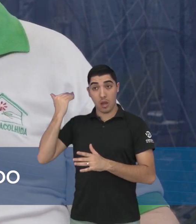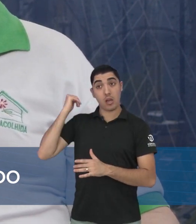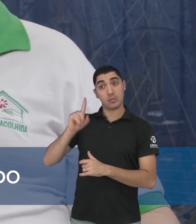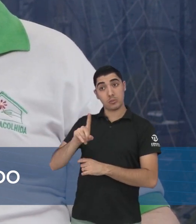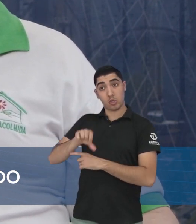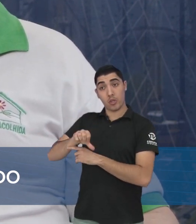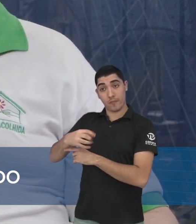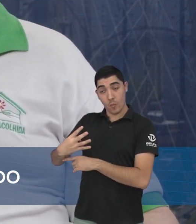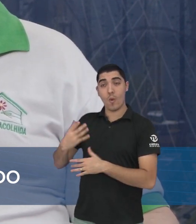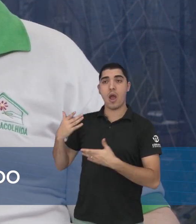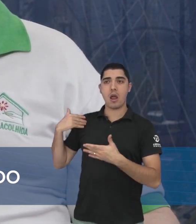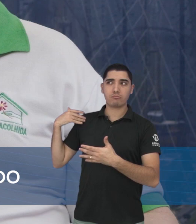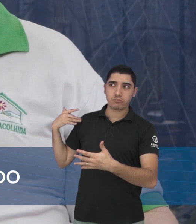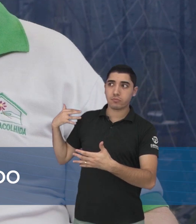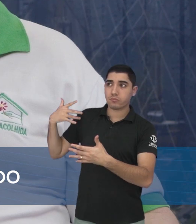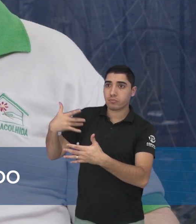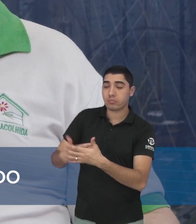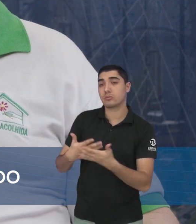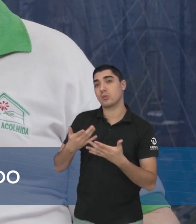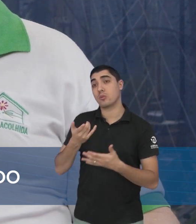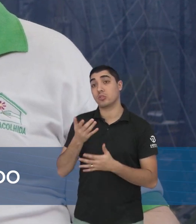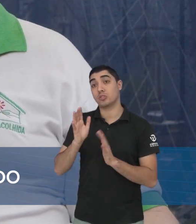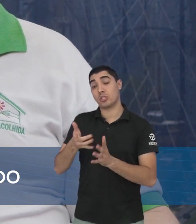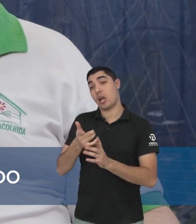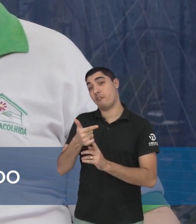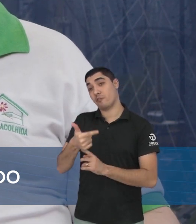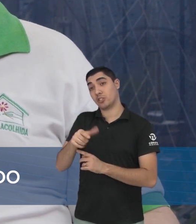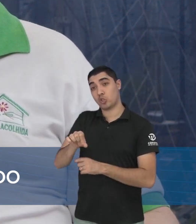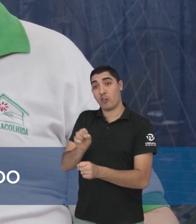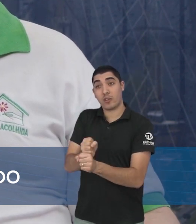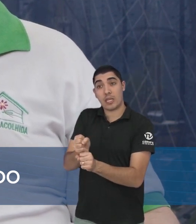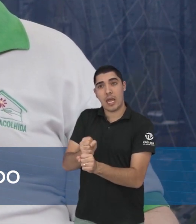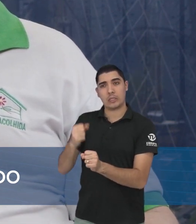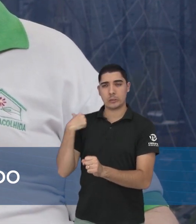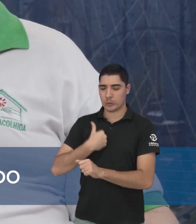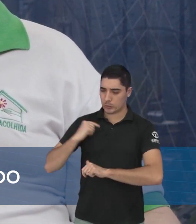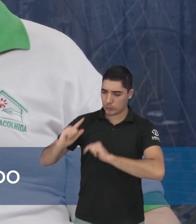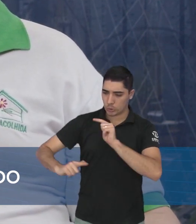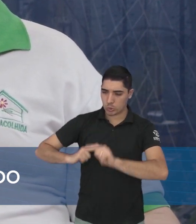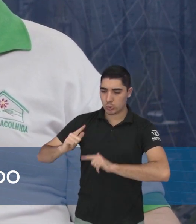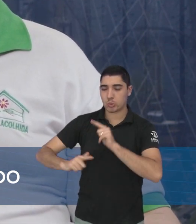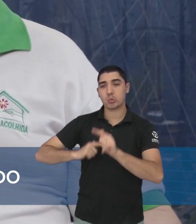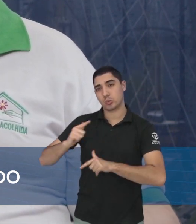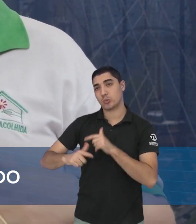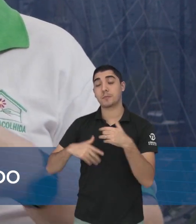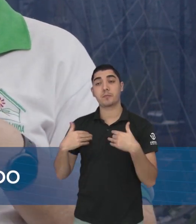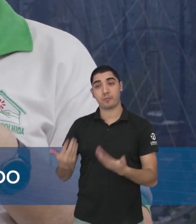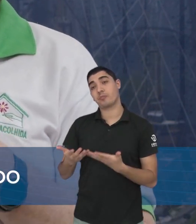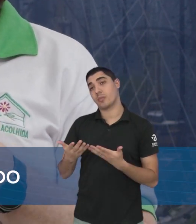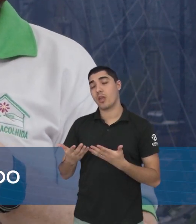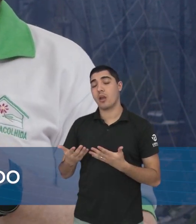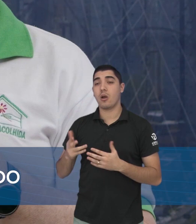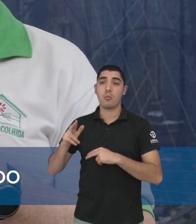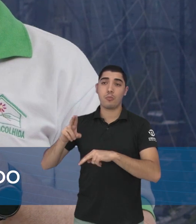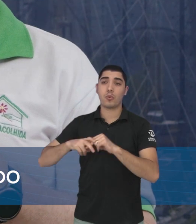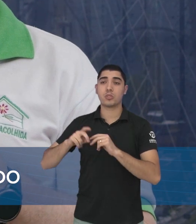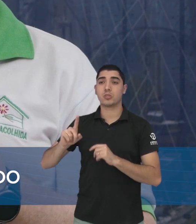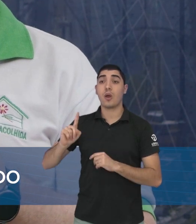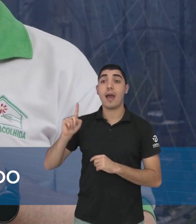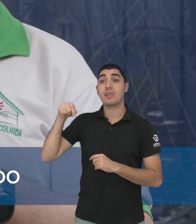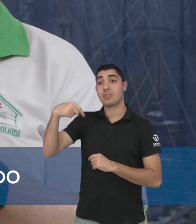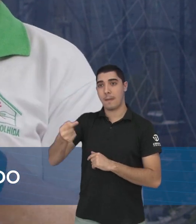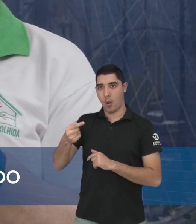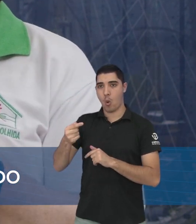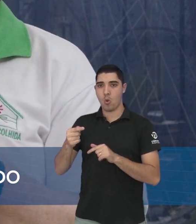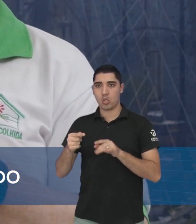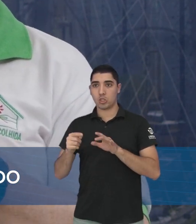ano, né, 29 anos já de missão e nobre missão. E ela, em determinado momento, ela deixa de